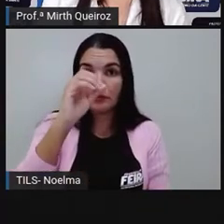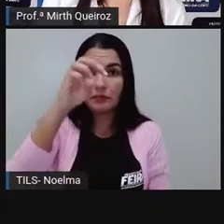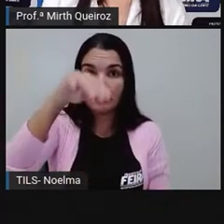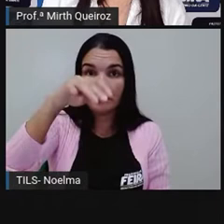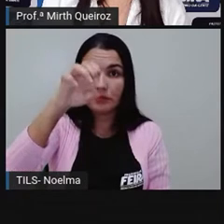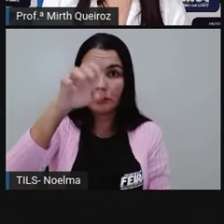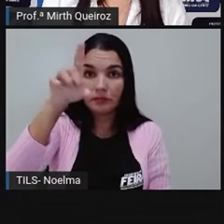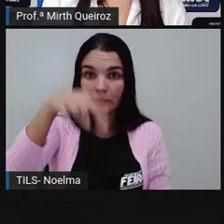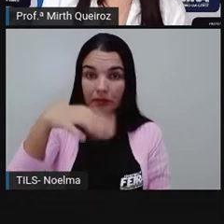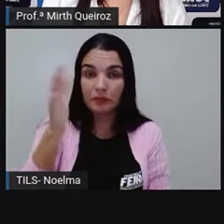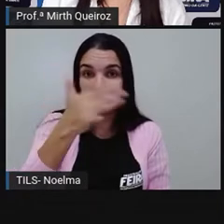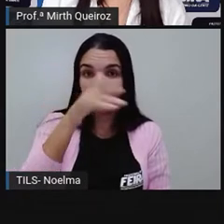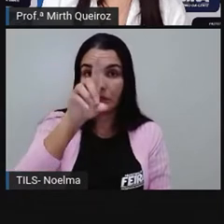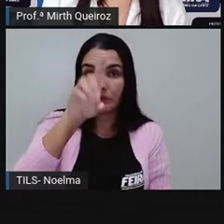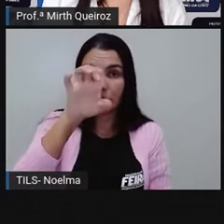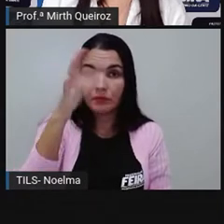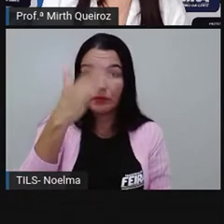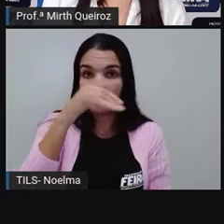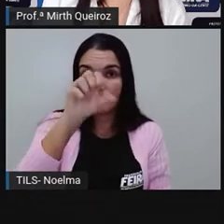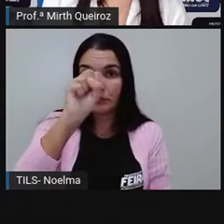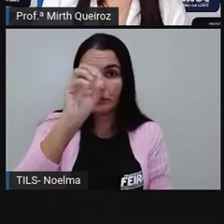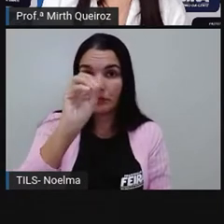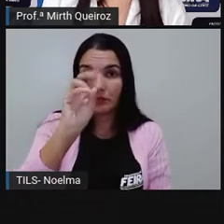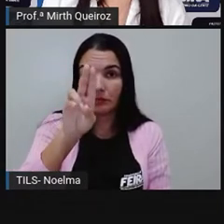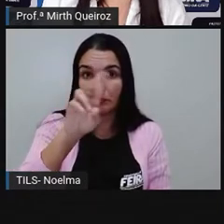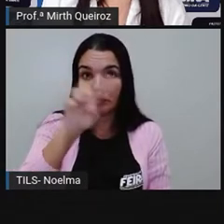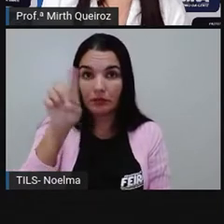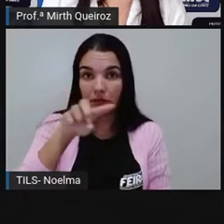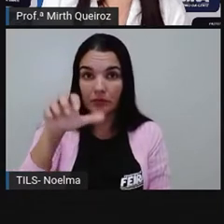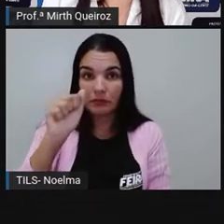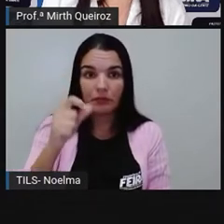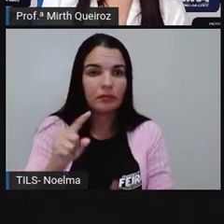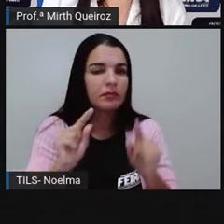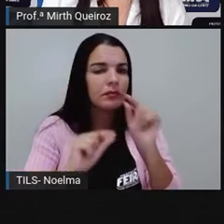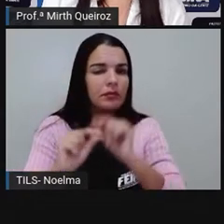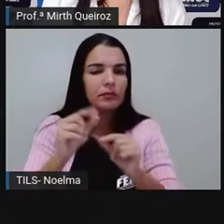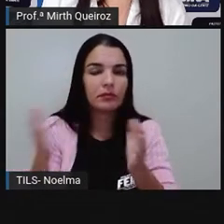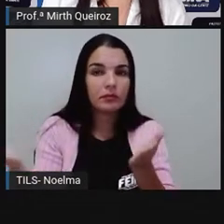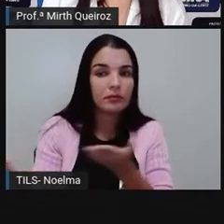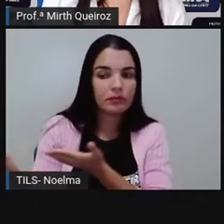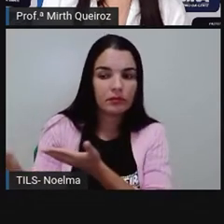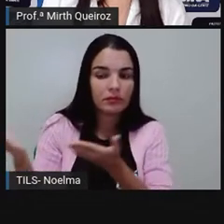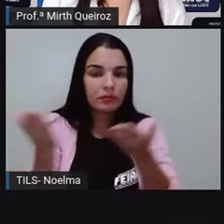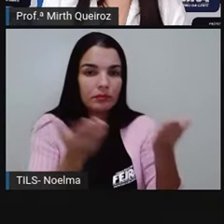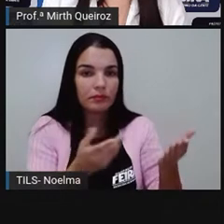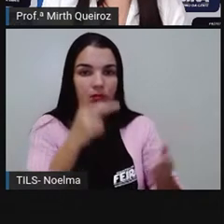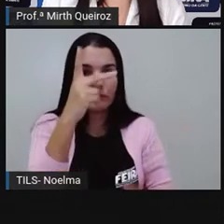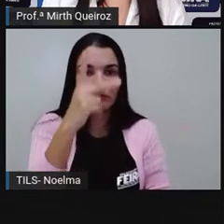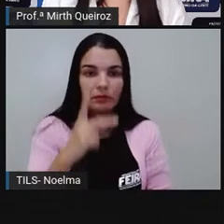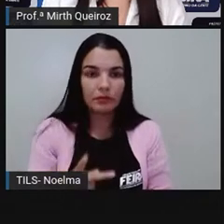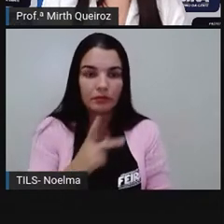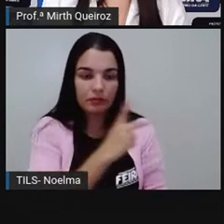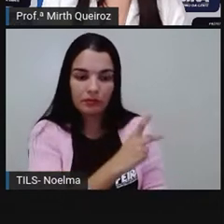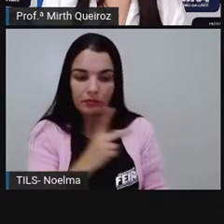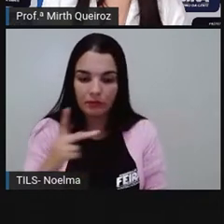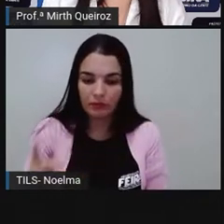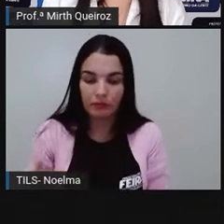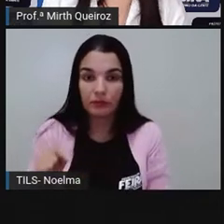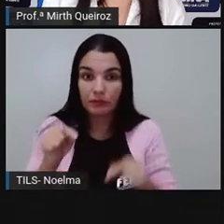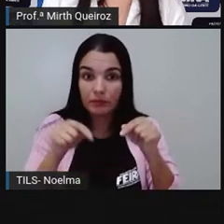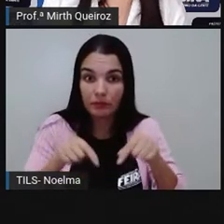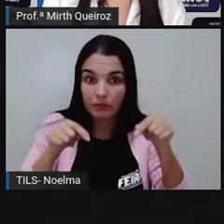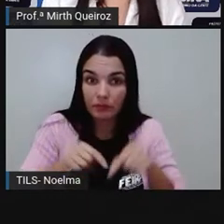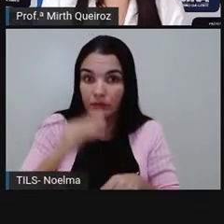os primeiros jesuítas para o Brasil, que eram responsáveis aí pela catequização e pacificação dos índios,